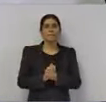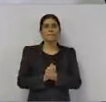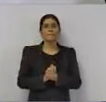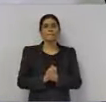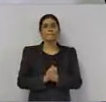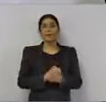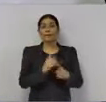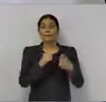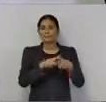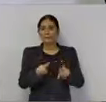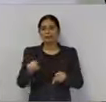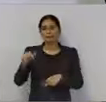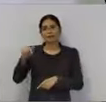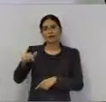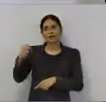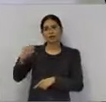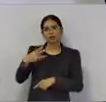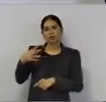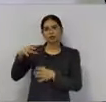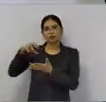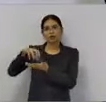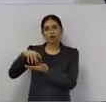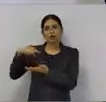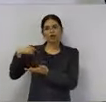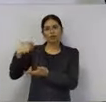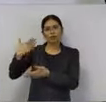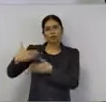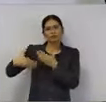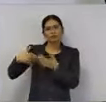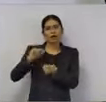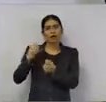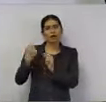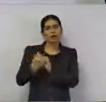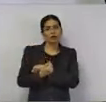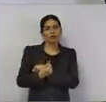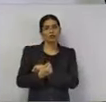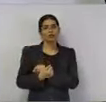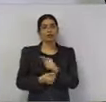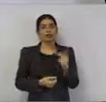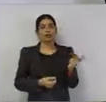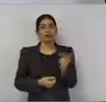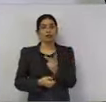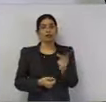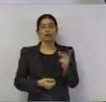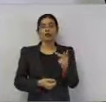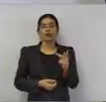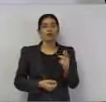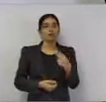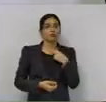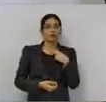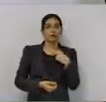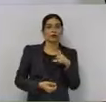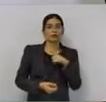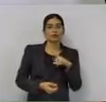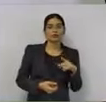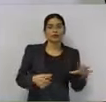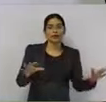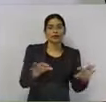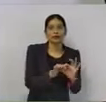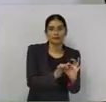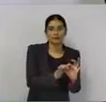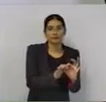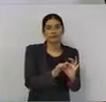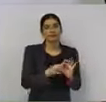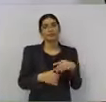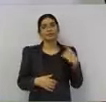executada. Como a adutora não tem ligação, ela só pode ter interligações de derivação, a gente não vai ter